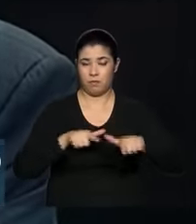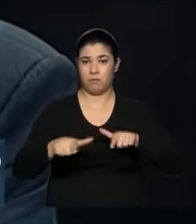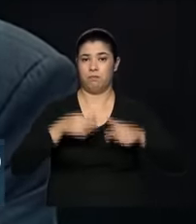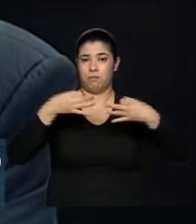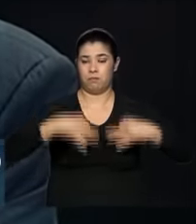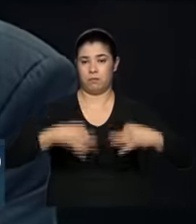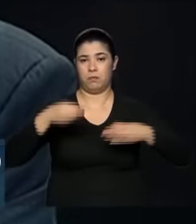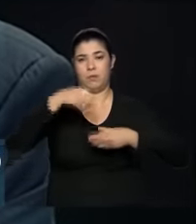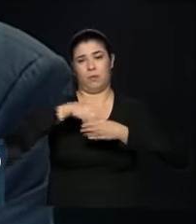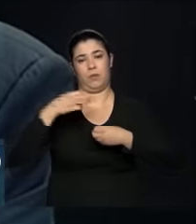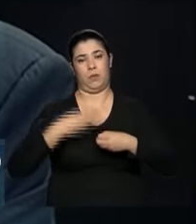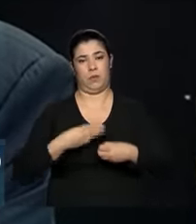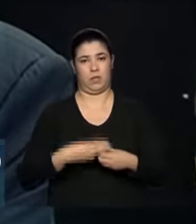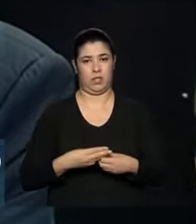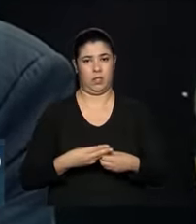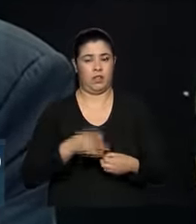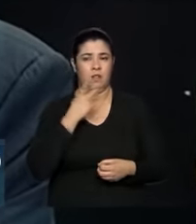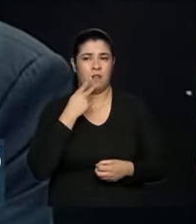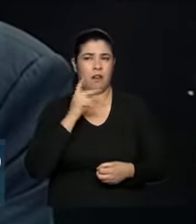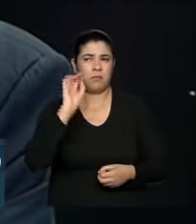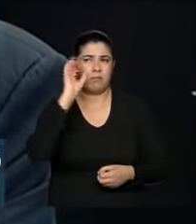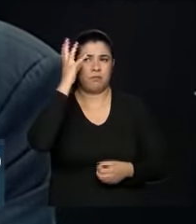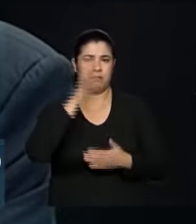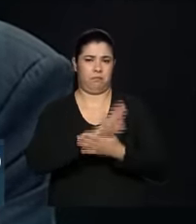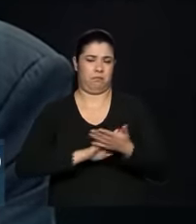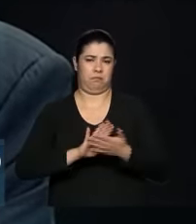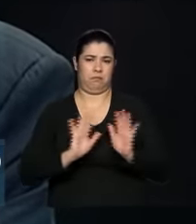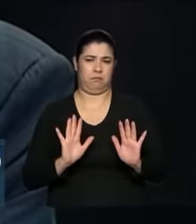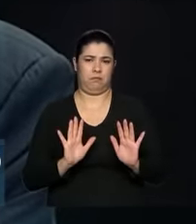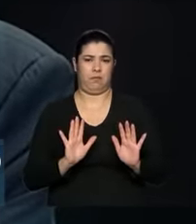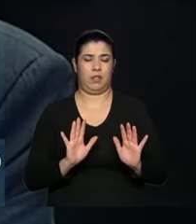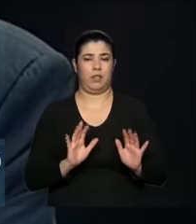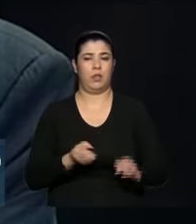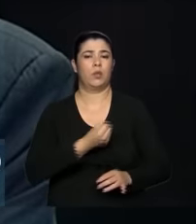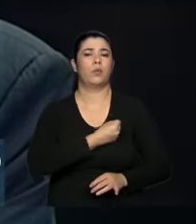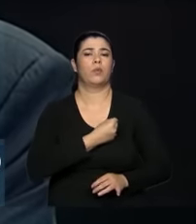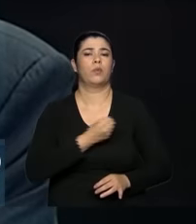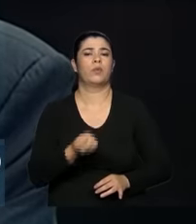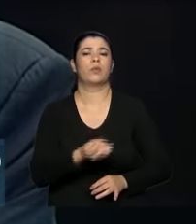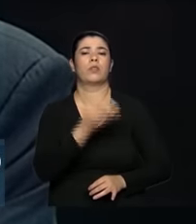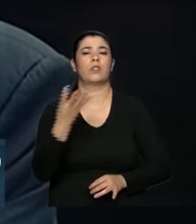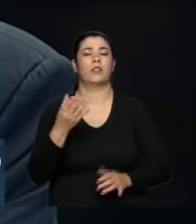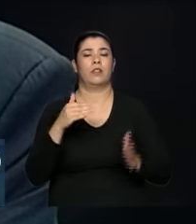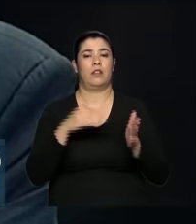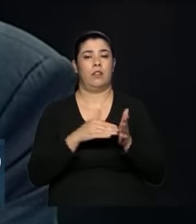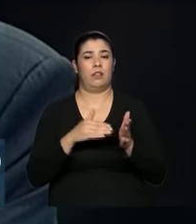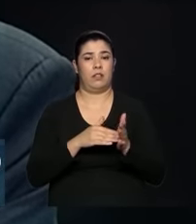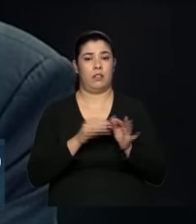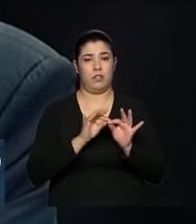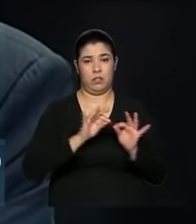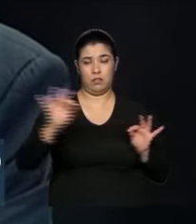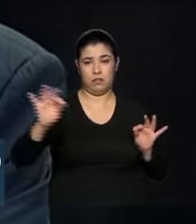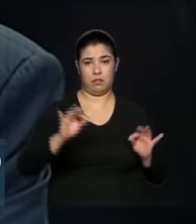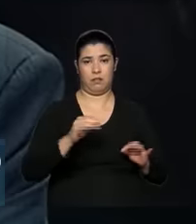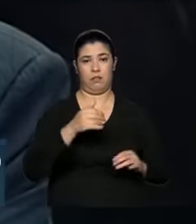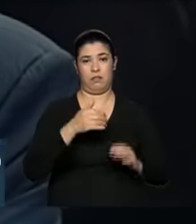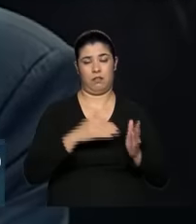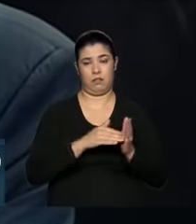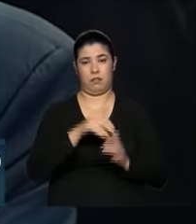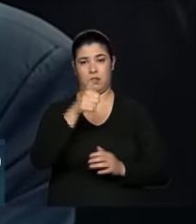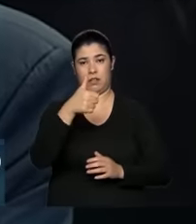se trata de definir a partir do nada o número. Nós poderíamos, por exemplo, dizer até 100 quilômetros, ou até 120